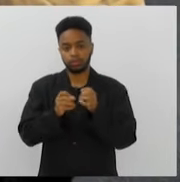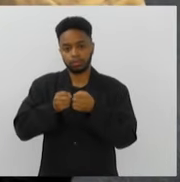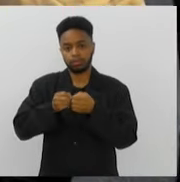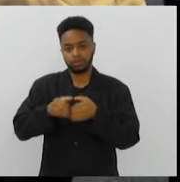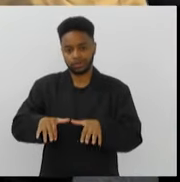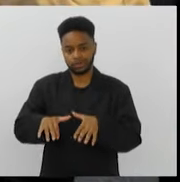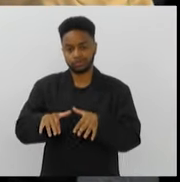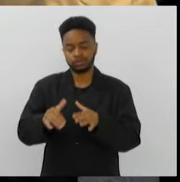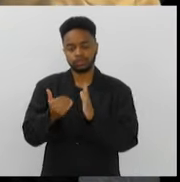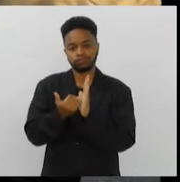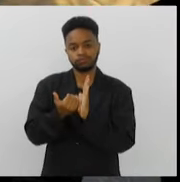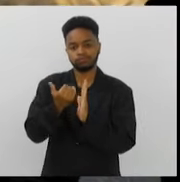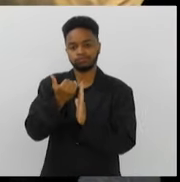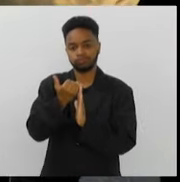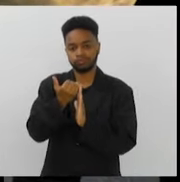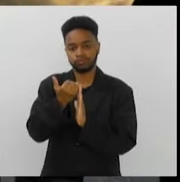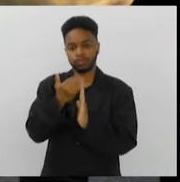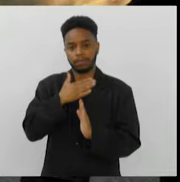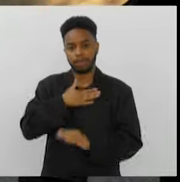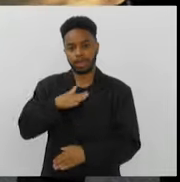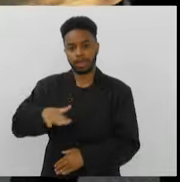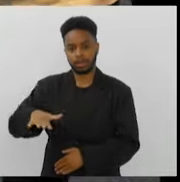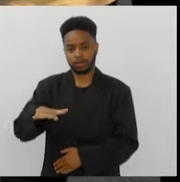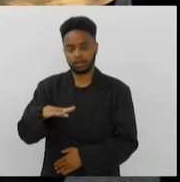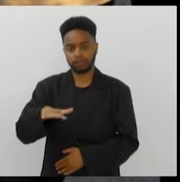prejudica enormemente a minha região.